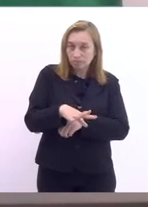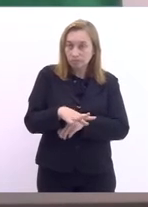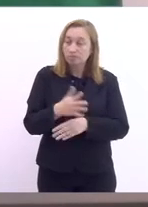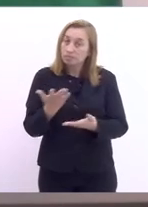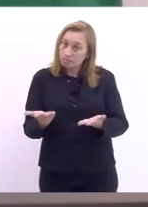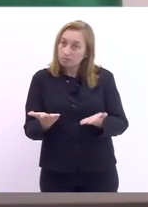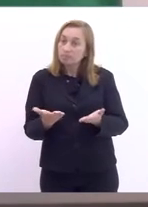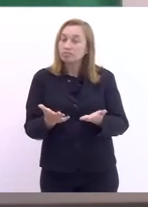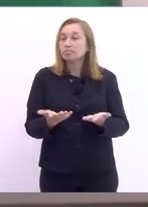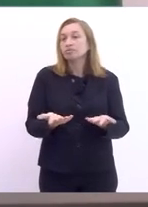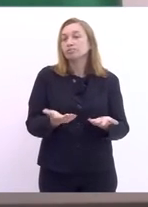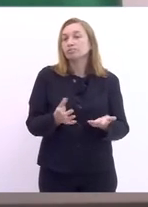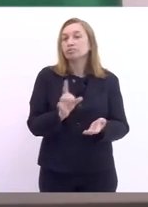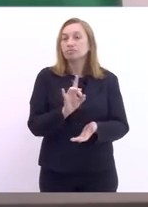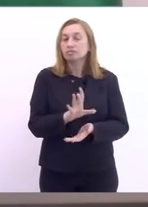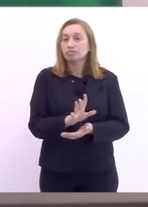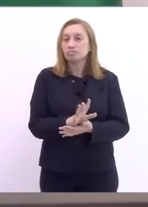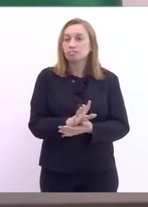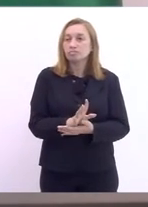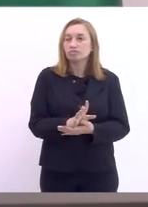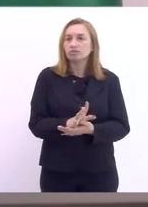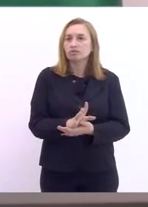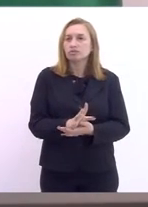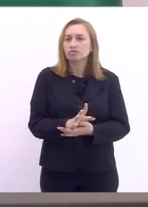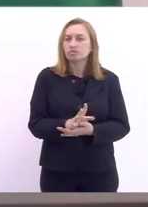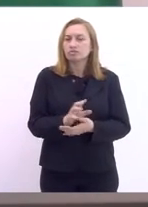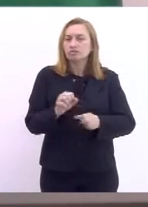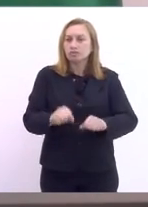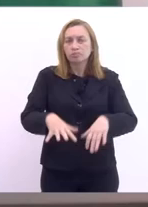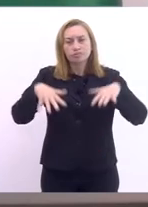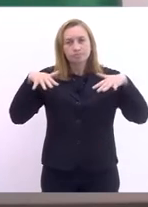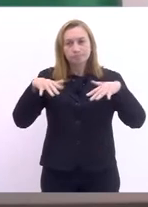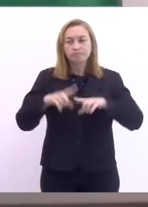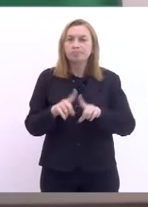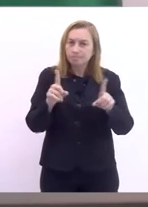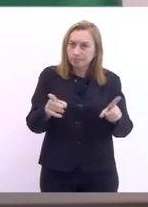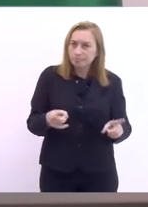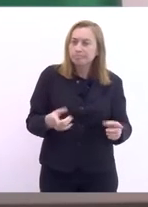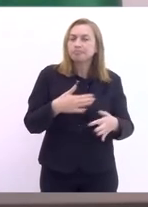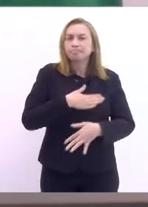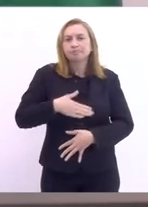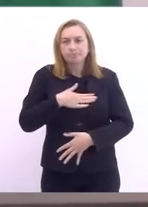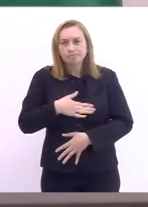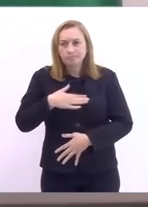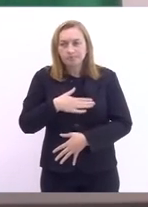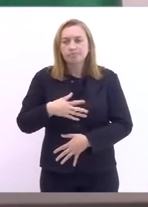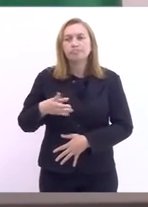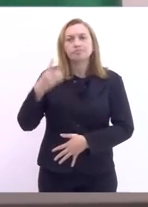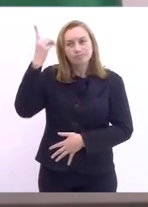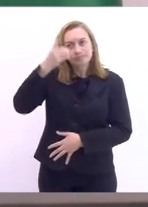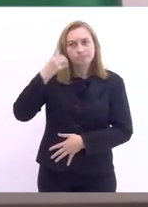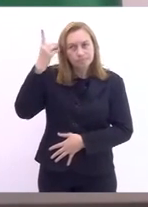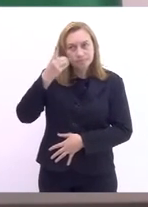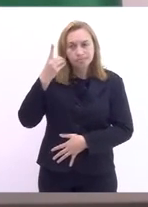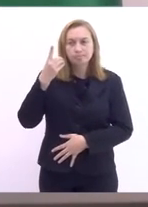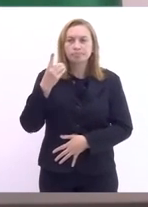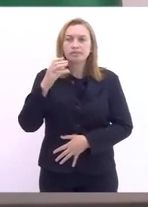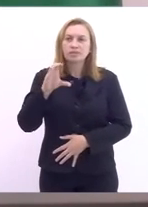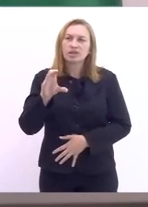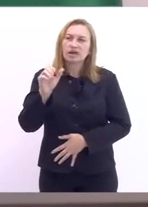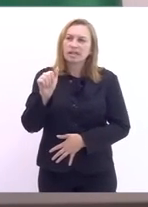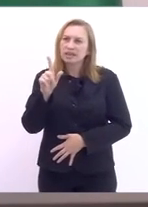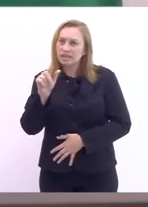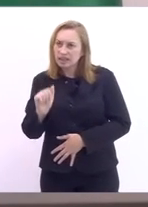fazer somente destaque em plenário, mas eu gostaria que o deputado Márcio